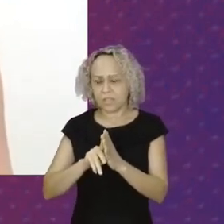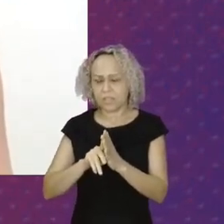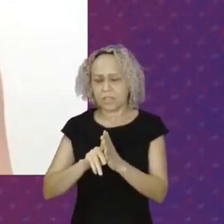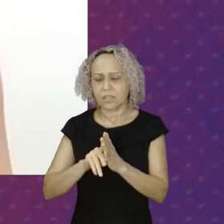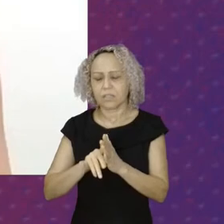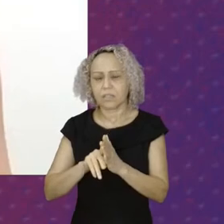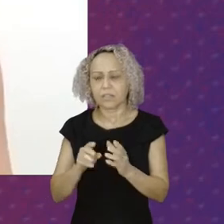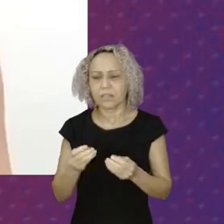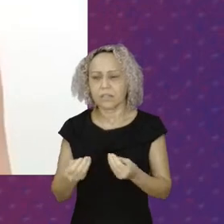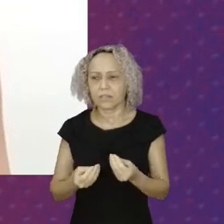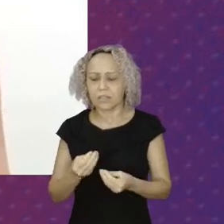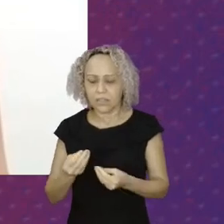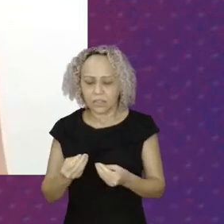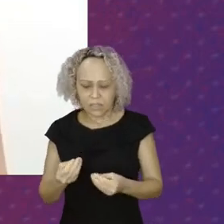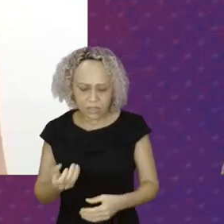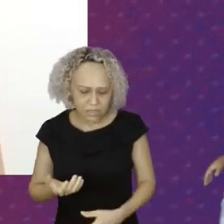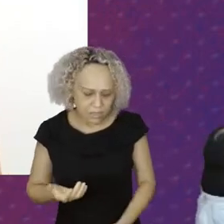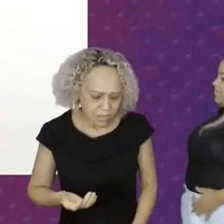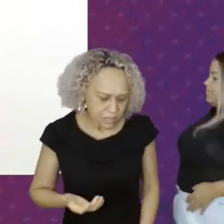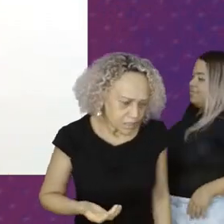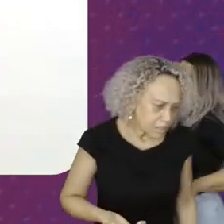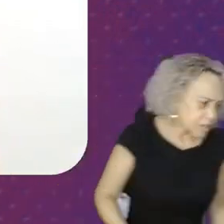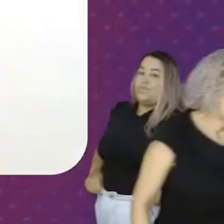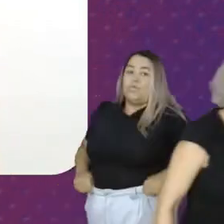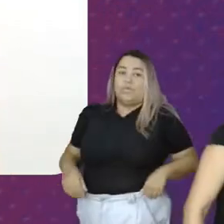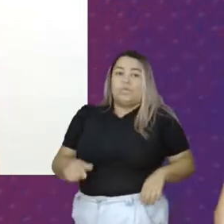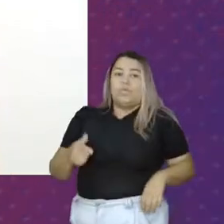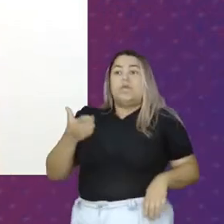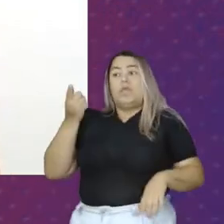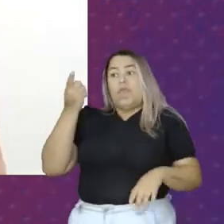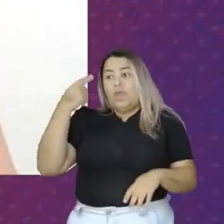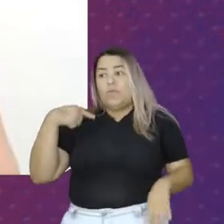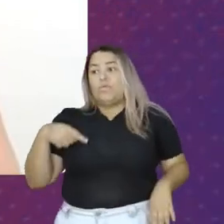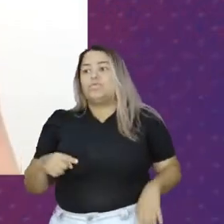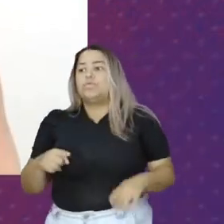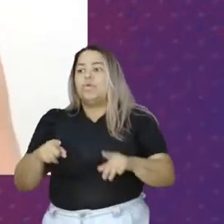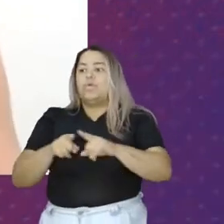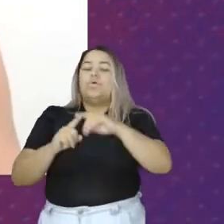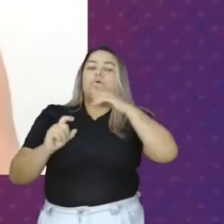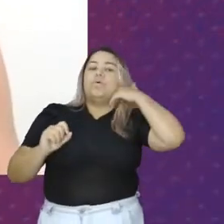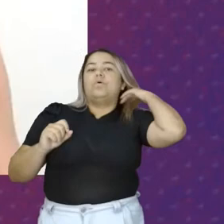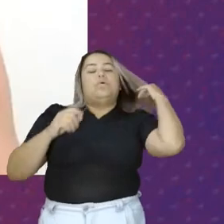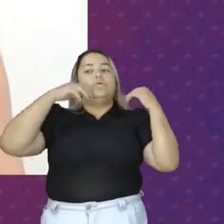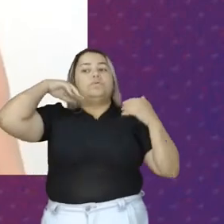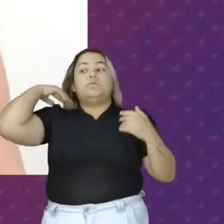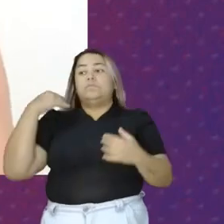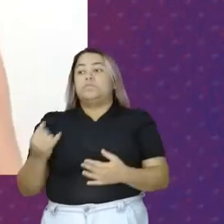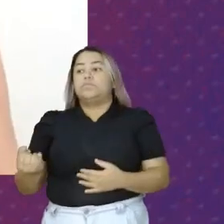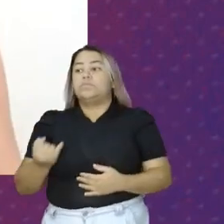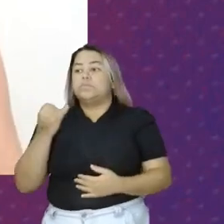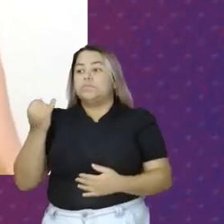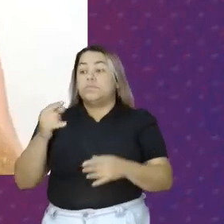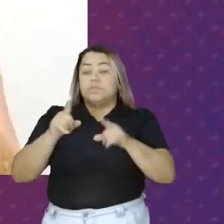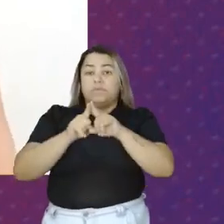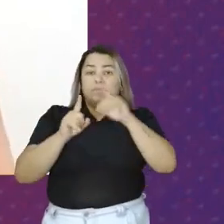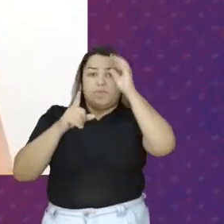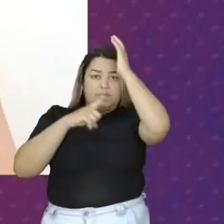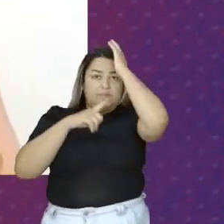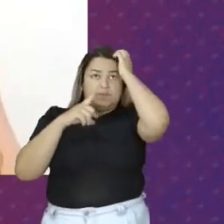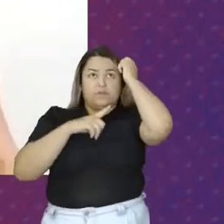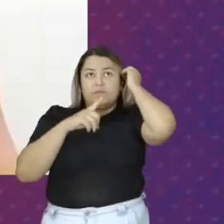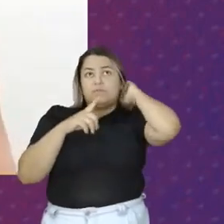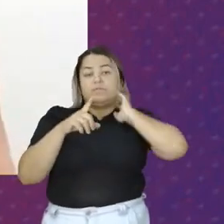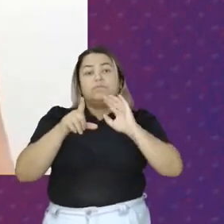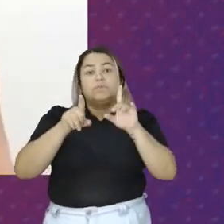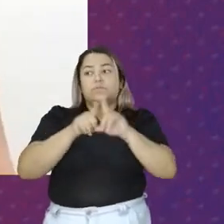supõe do que eu preciso, quem eu sou, ou me essencializa, nós temos aí